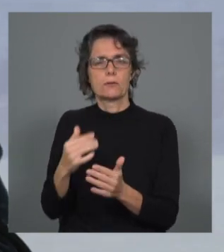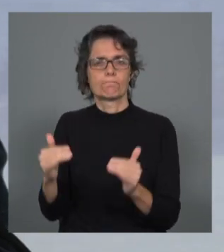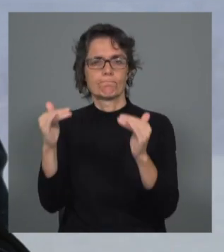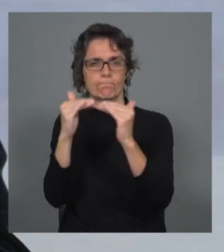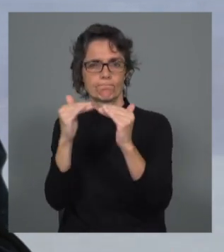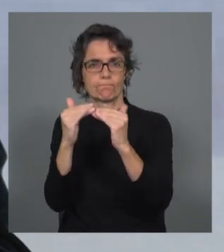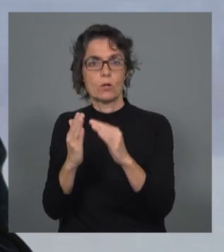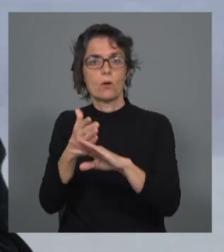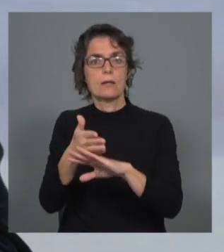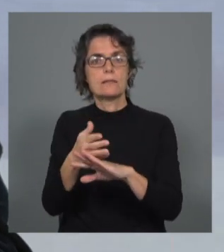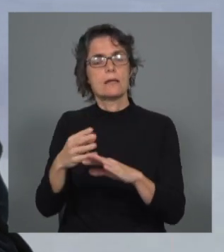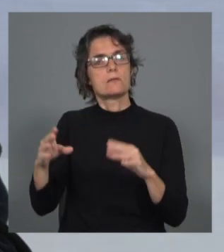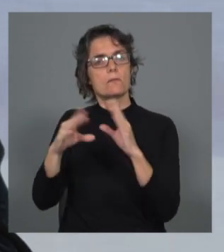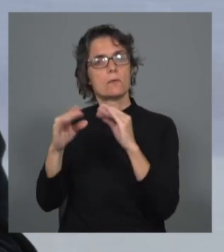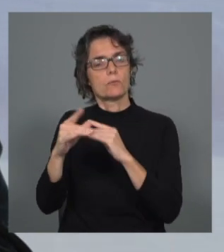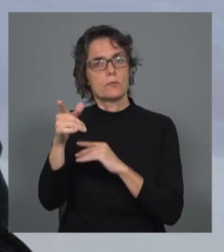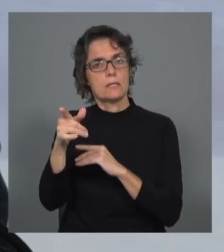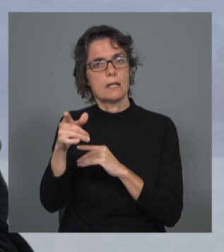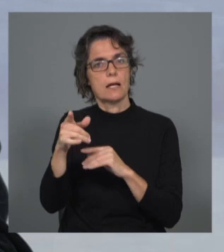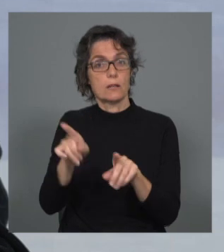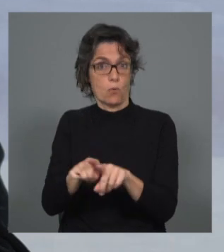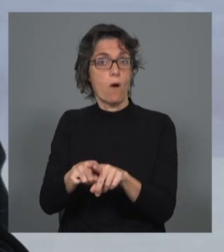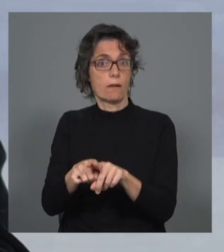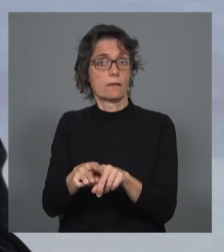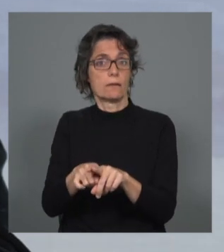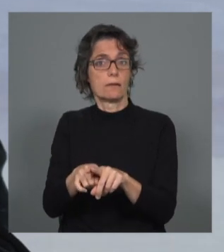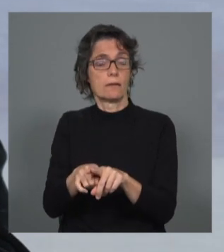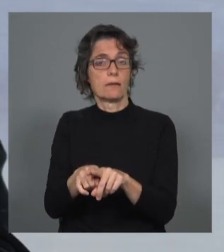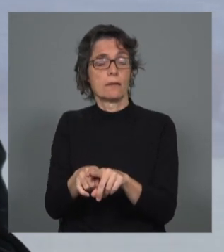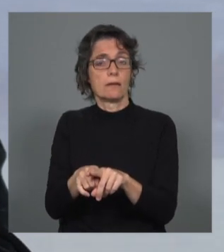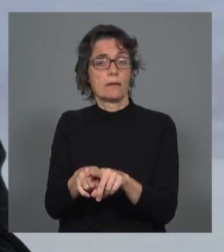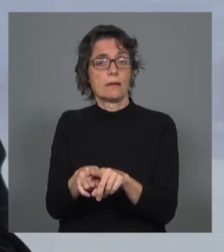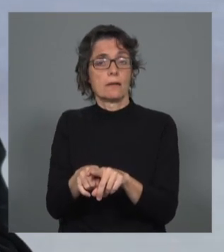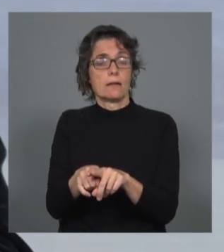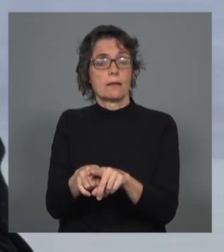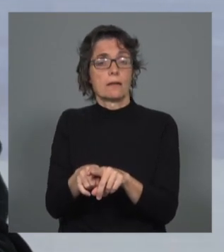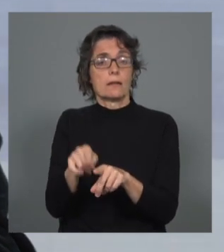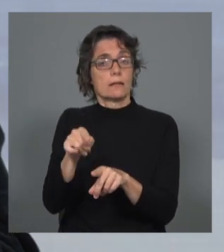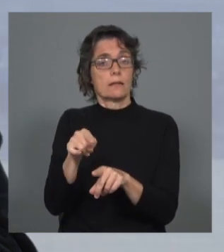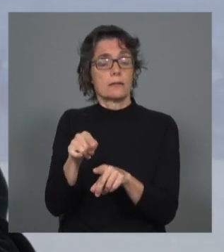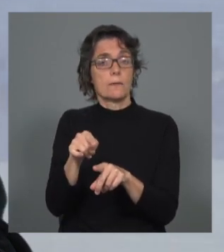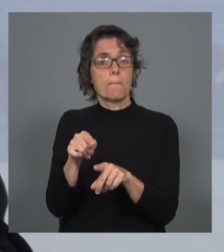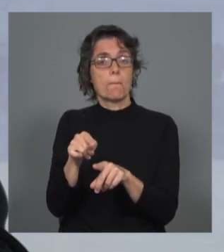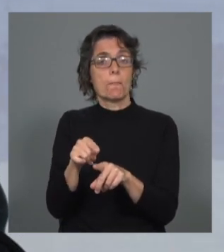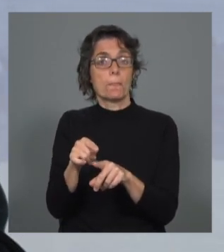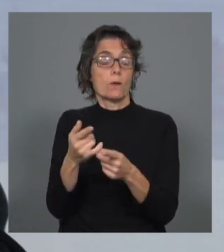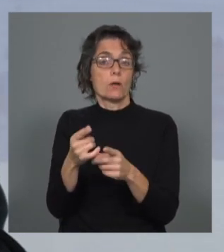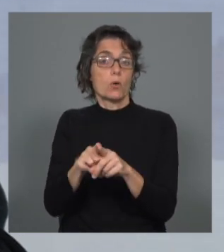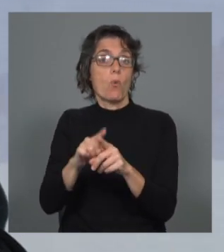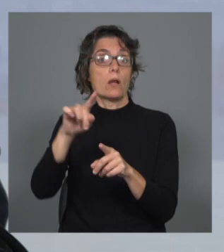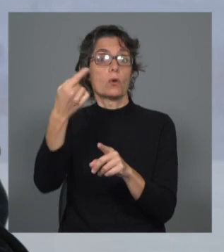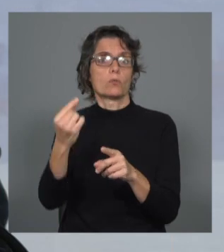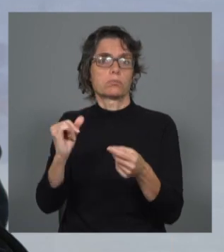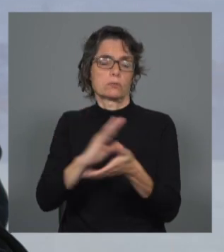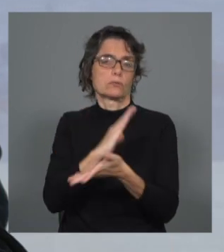acesso à publicidade como estava, o que está legalmente estabelecido, como estava os grandes